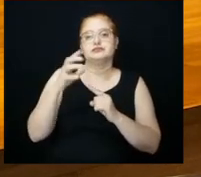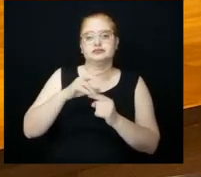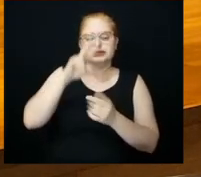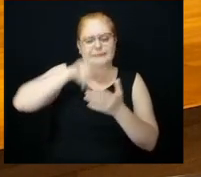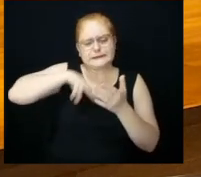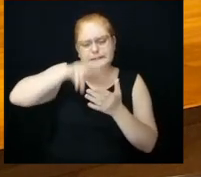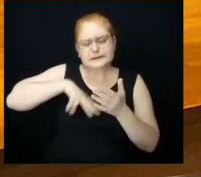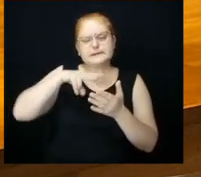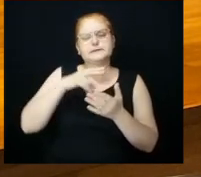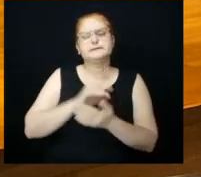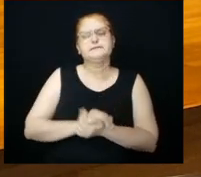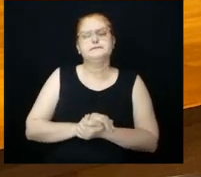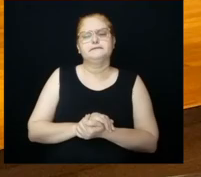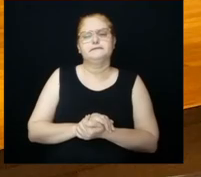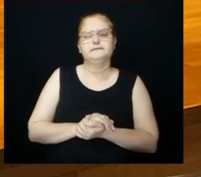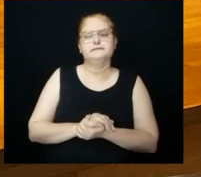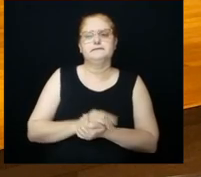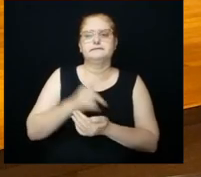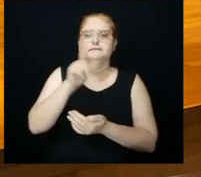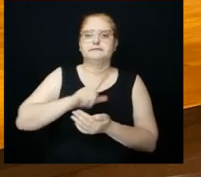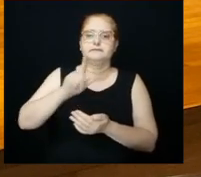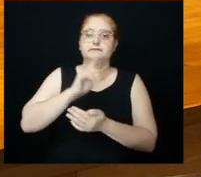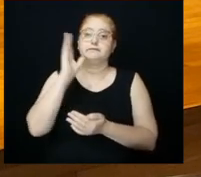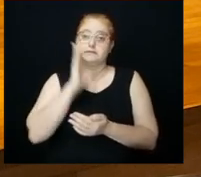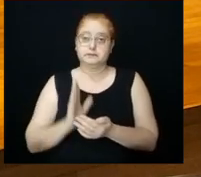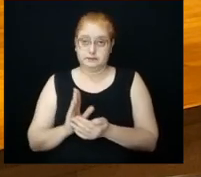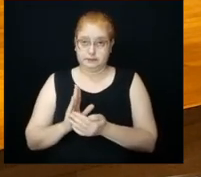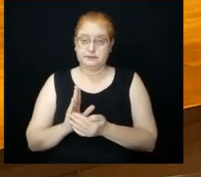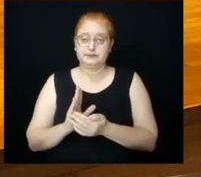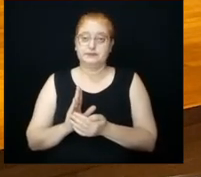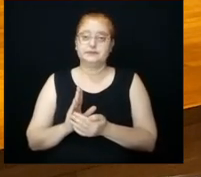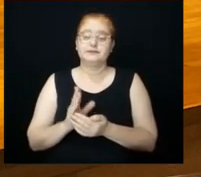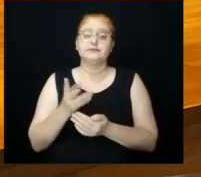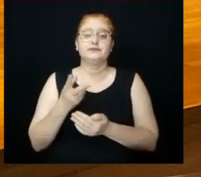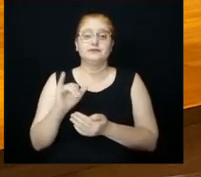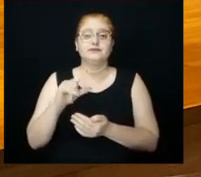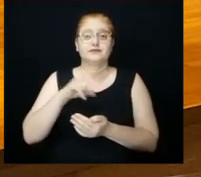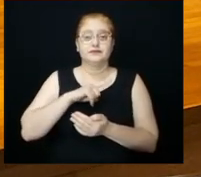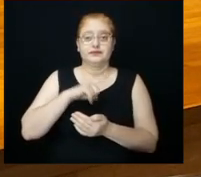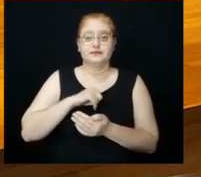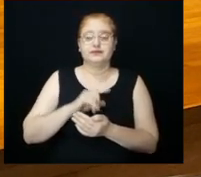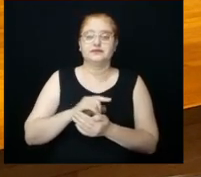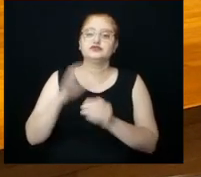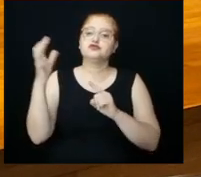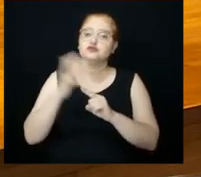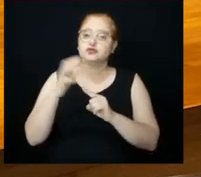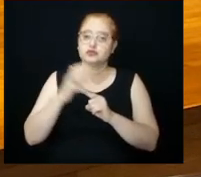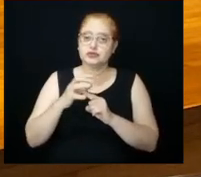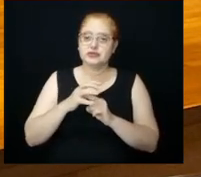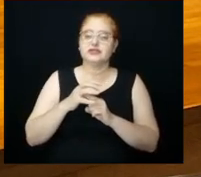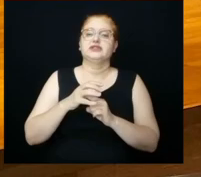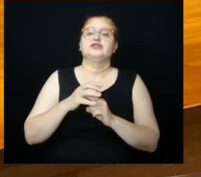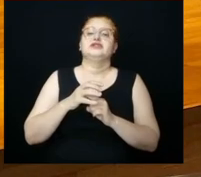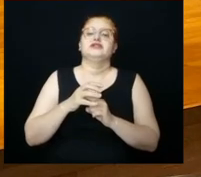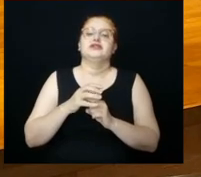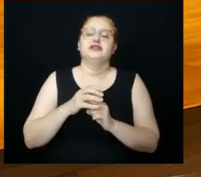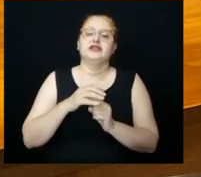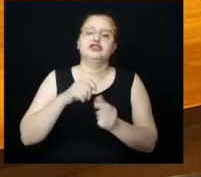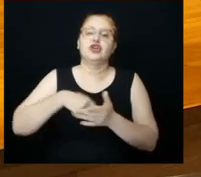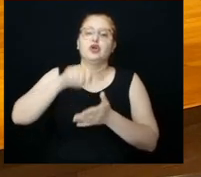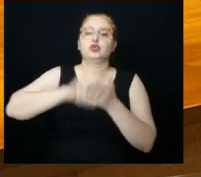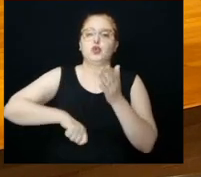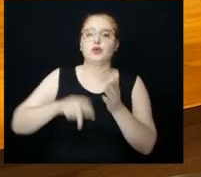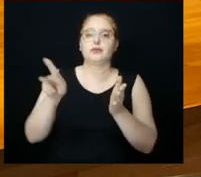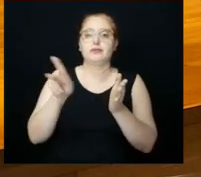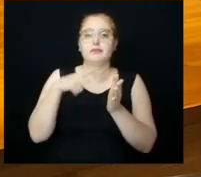leu muito a literatura brasileira, então ele vai ter a influência de João Cabral de Melo Neto,